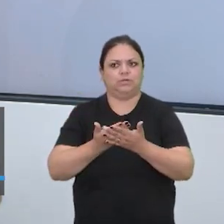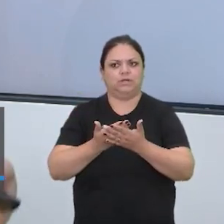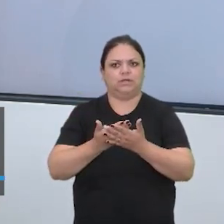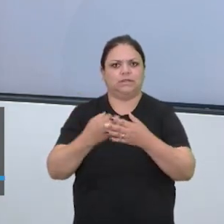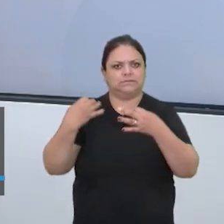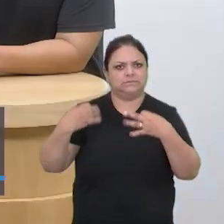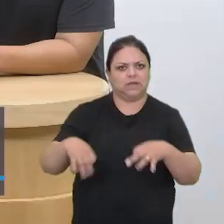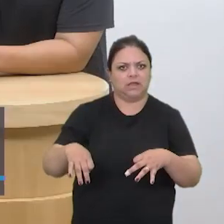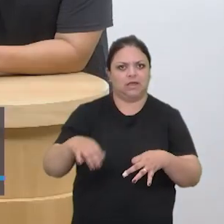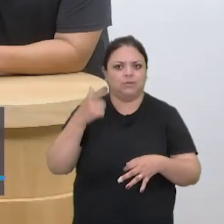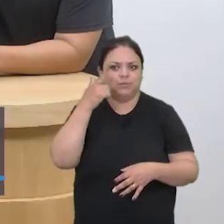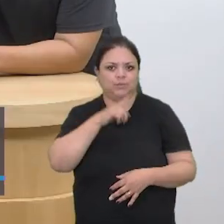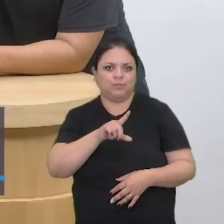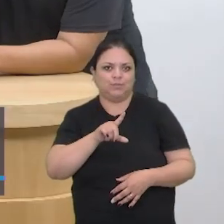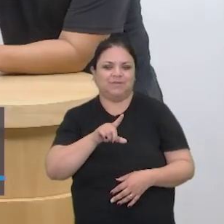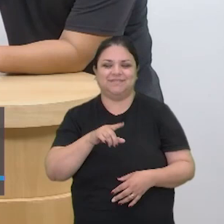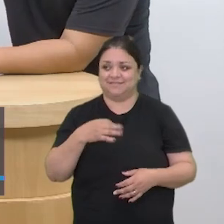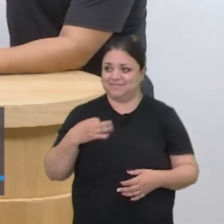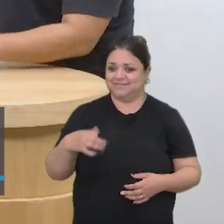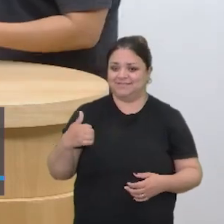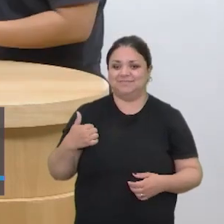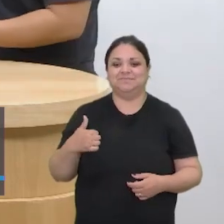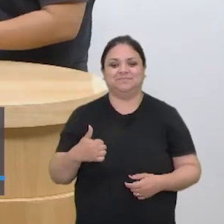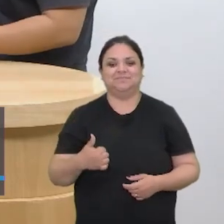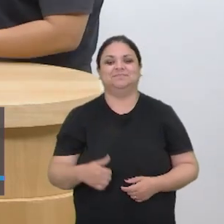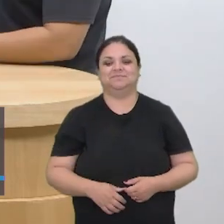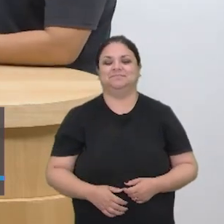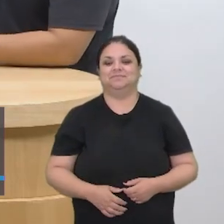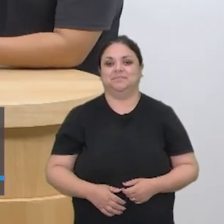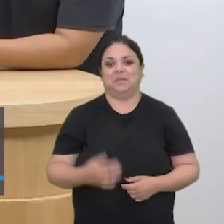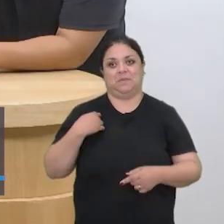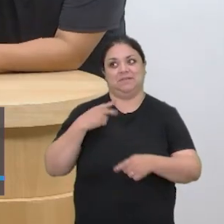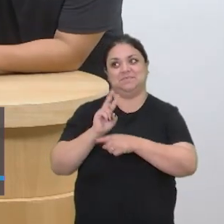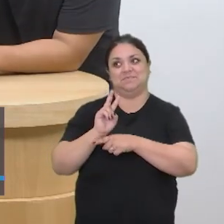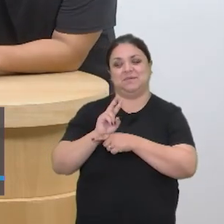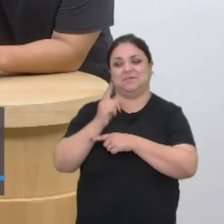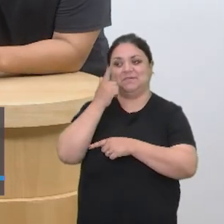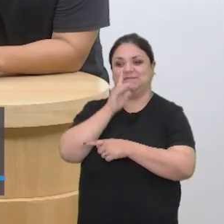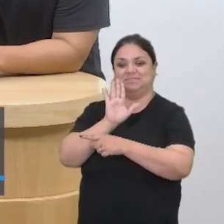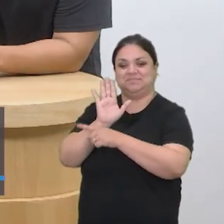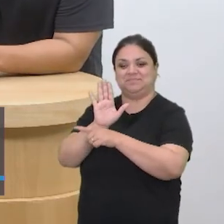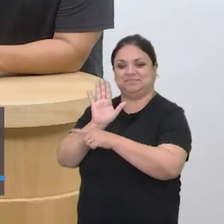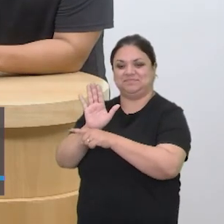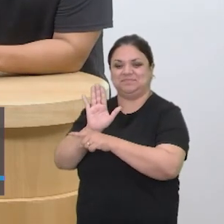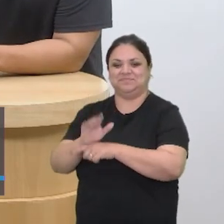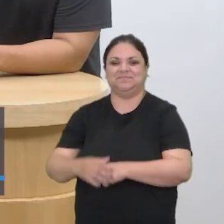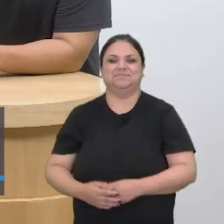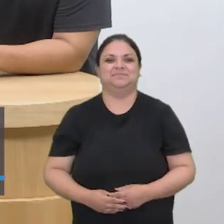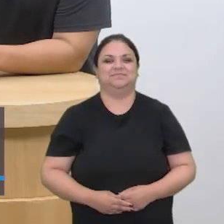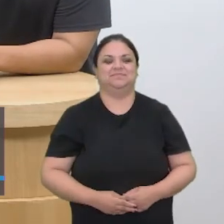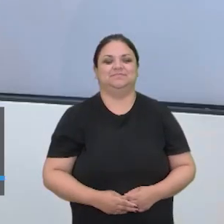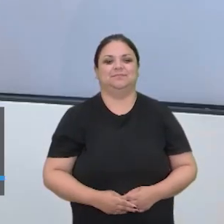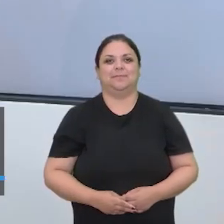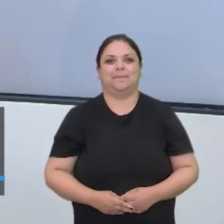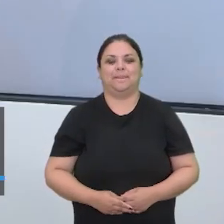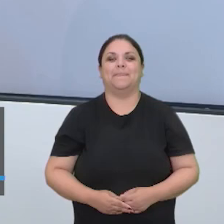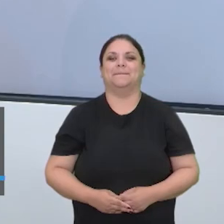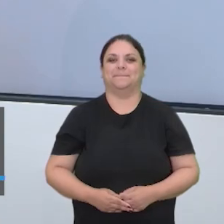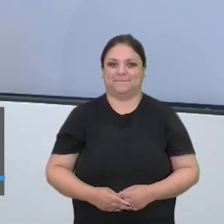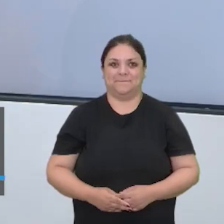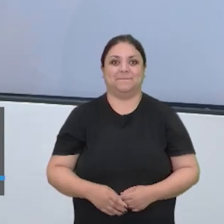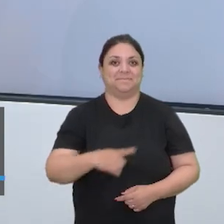não. Certo, professor Alexandre? Sim. Espero aqui estar contribuindo durante a aula com você. Tá certo. Então ele vai ajudar